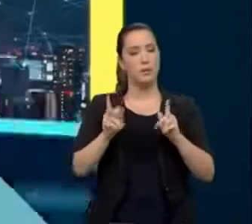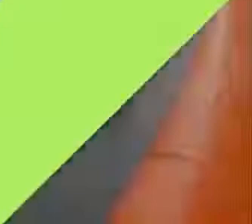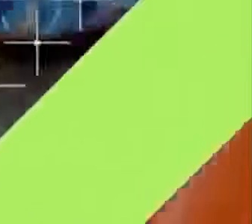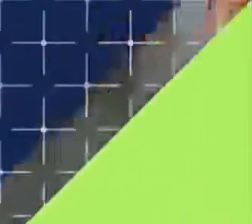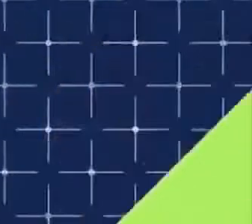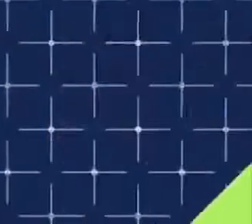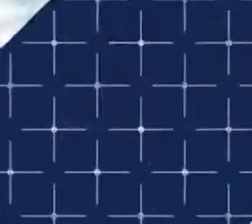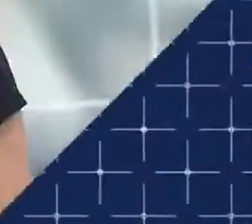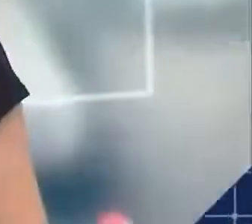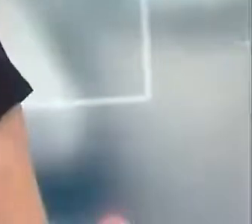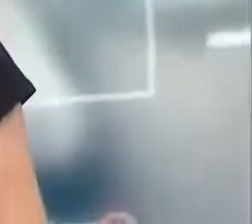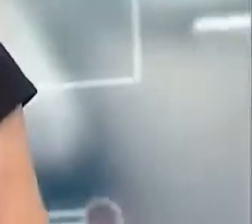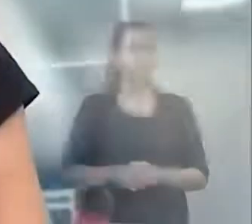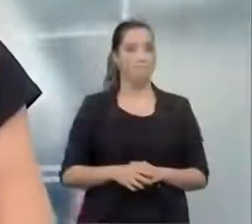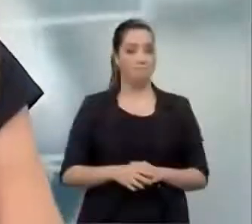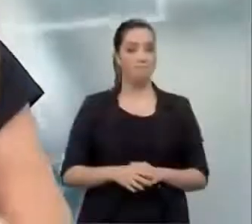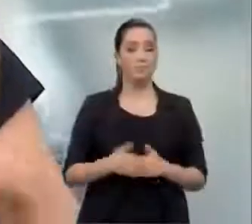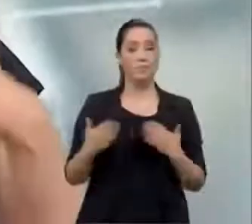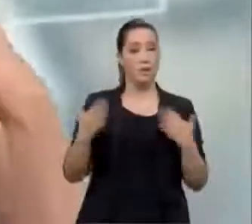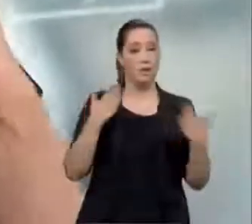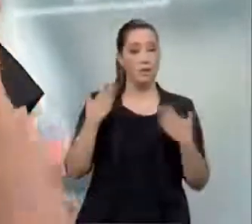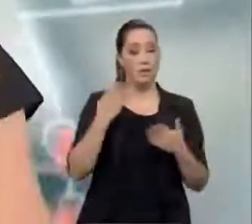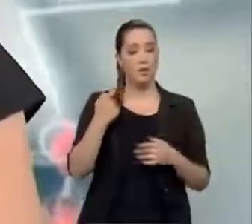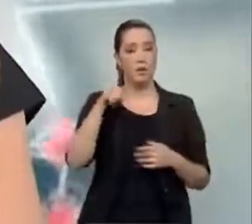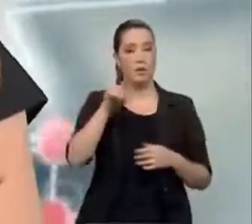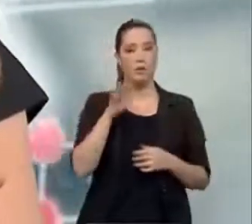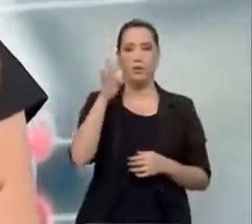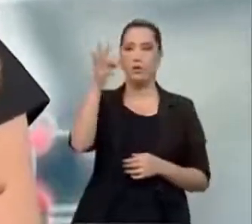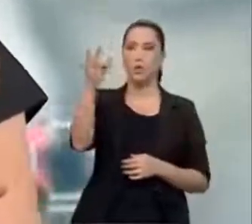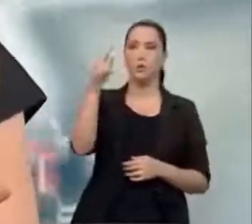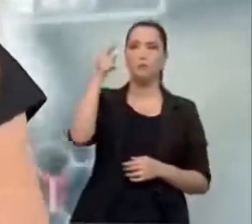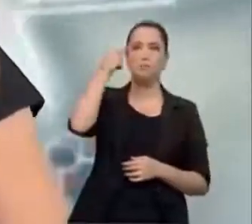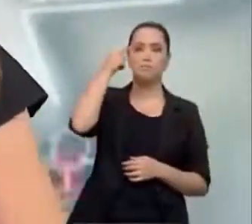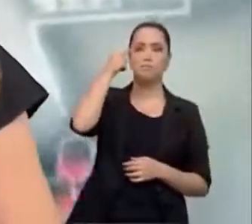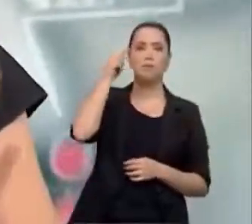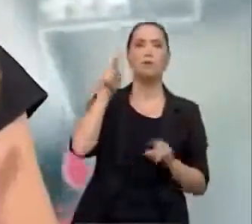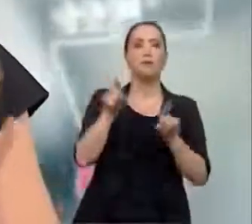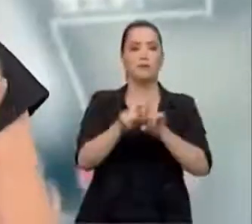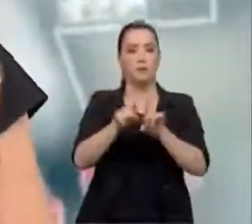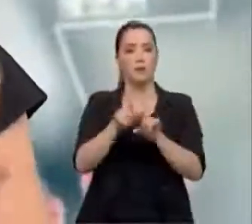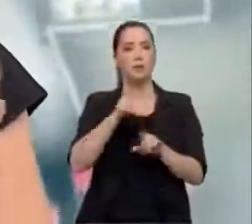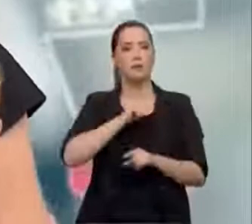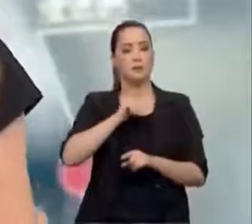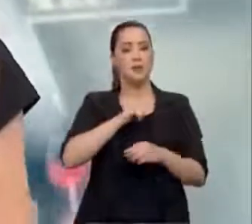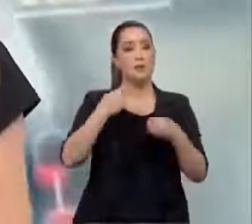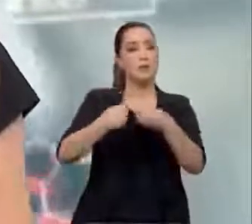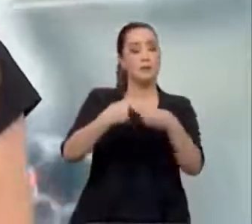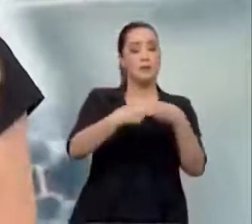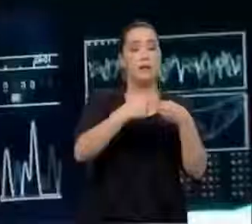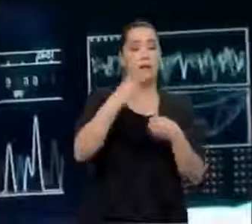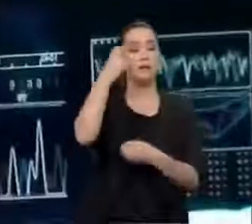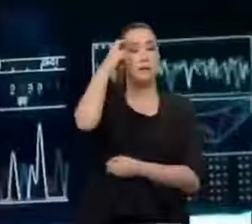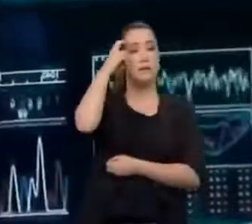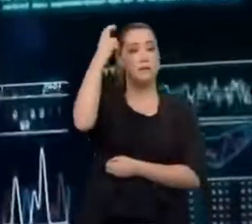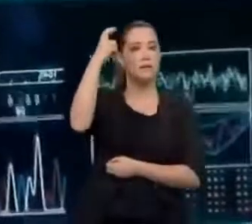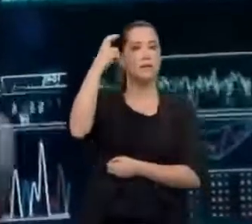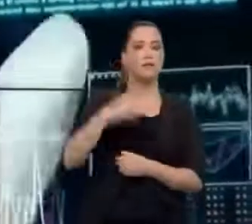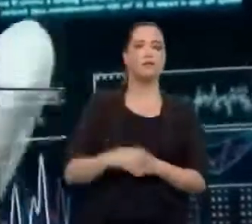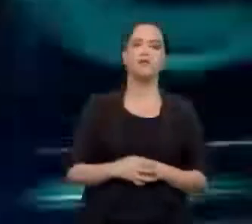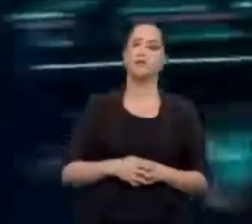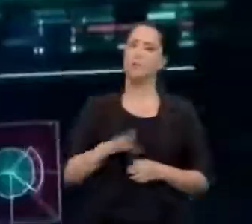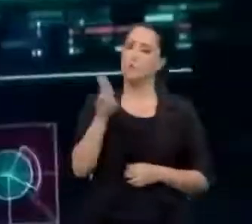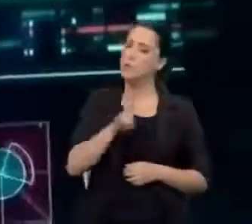futuros. E entre as promessas de futuro estão as tão faladas cidades inteligentes. É o uso